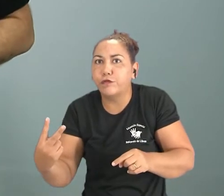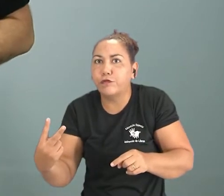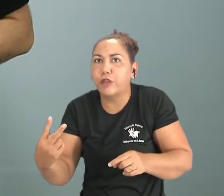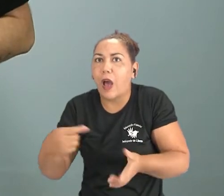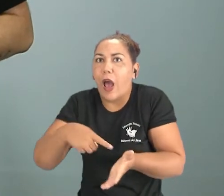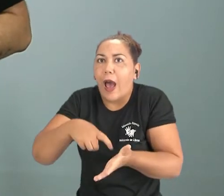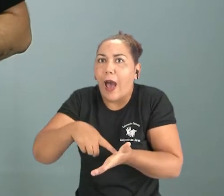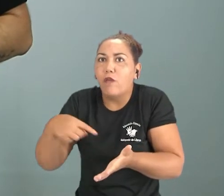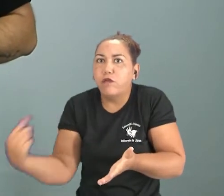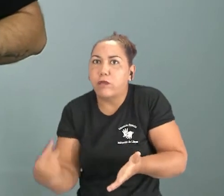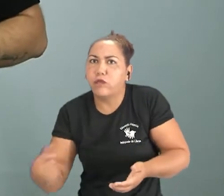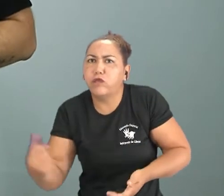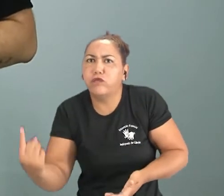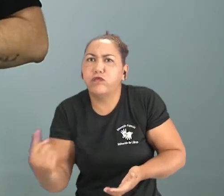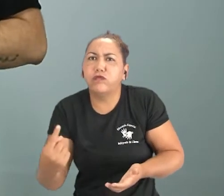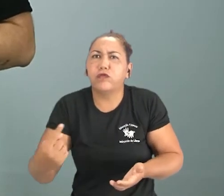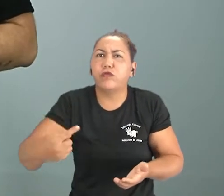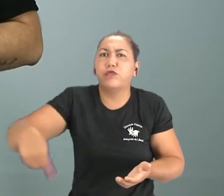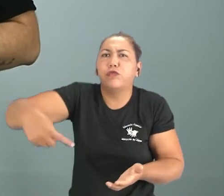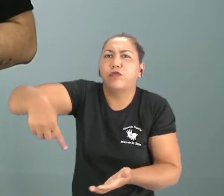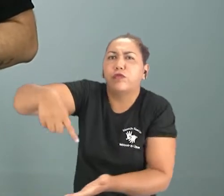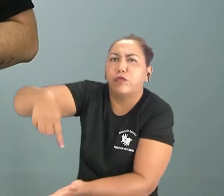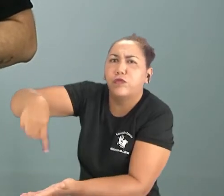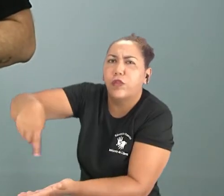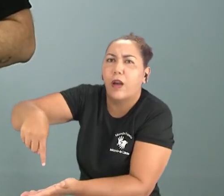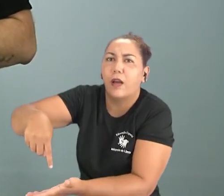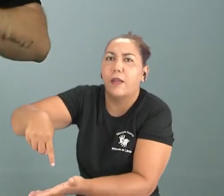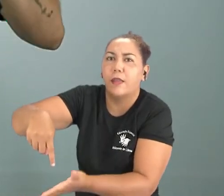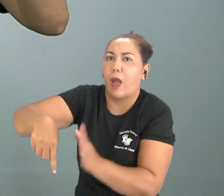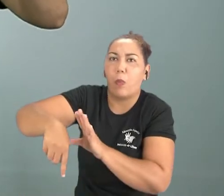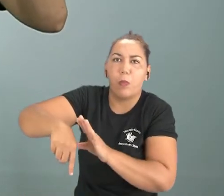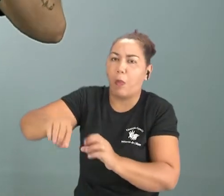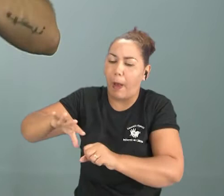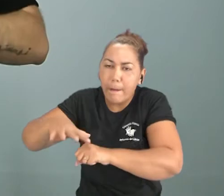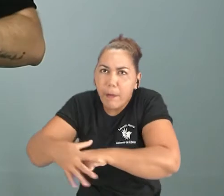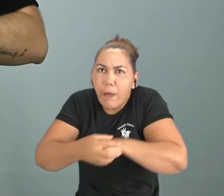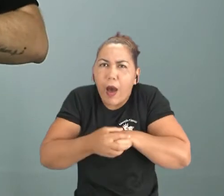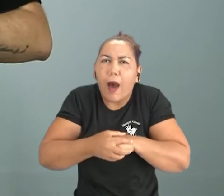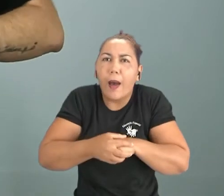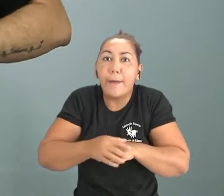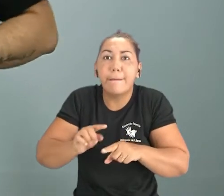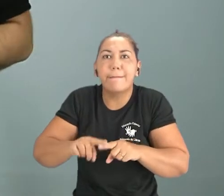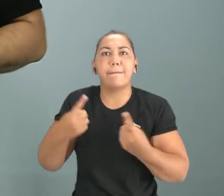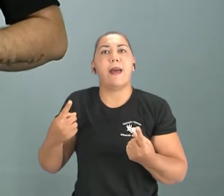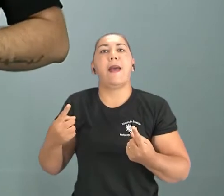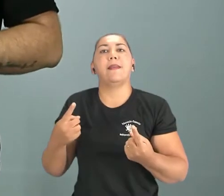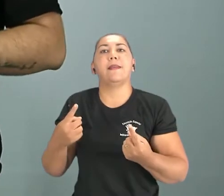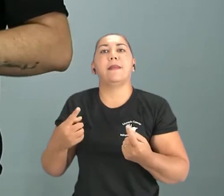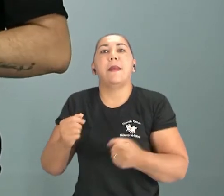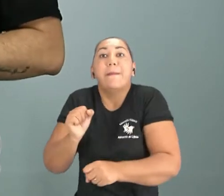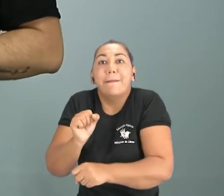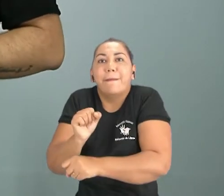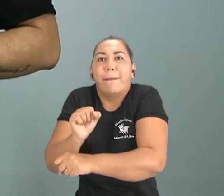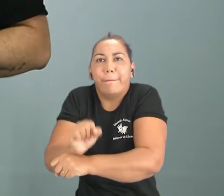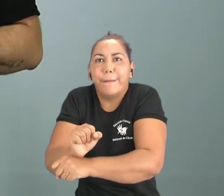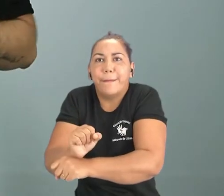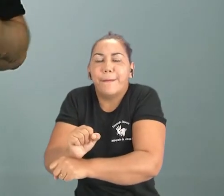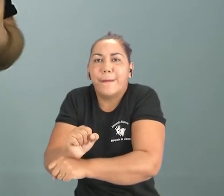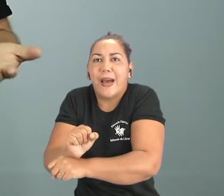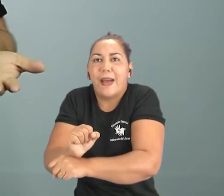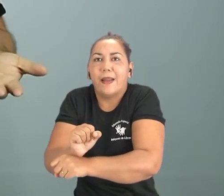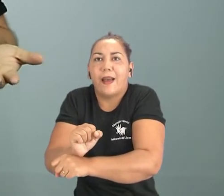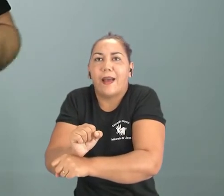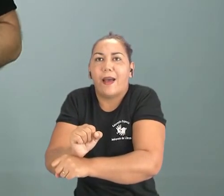ele não consegue ser visto mas quando vem aí ele é visto